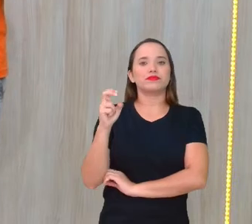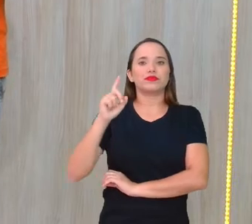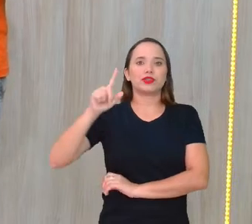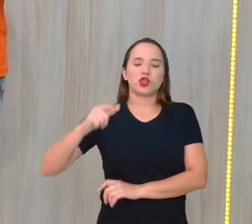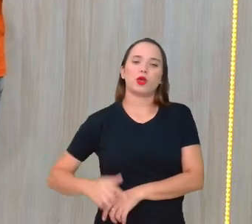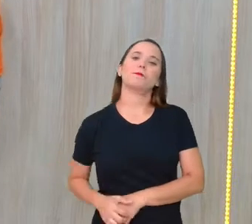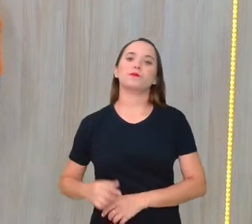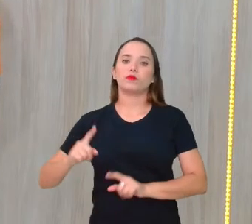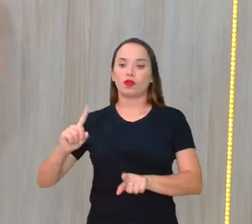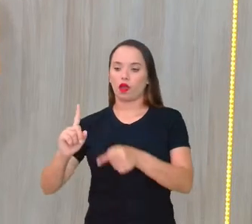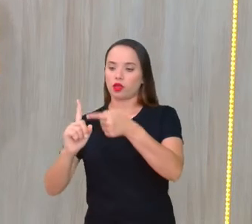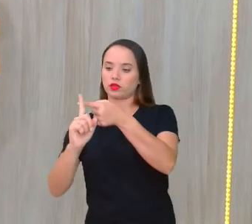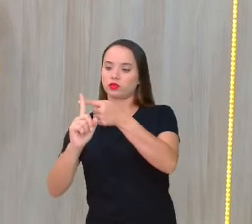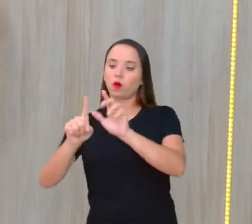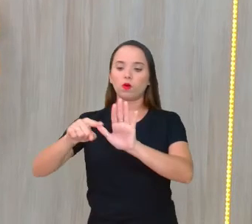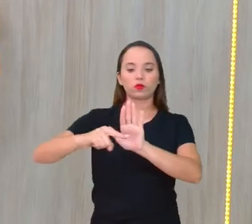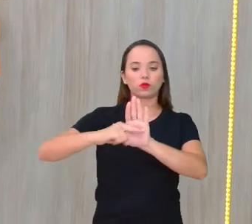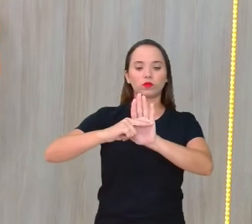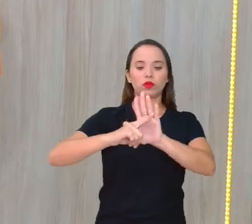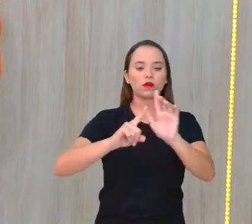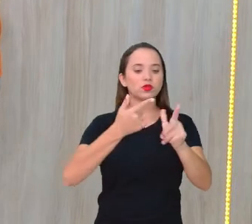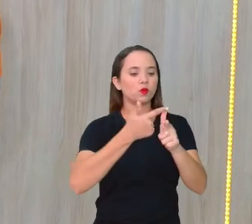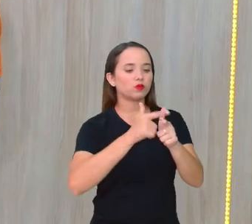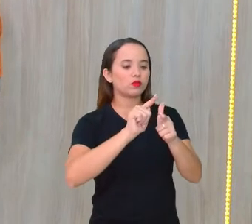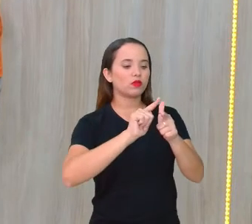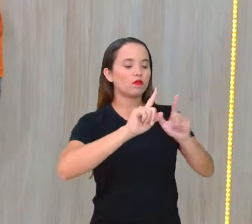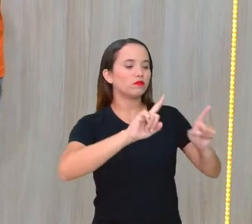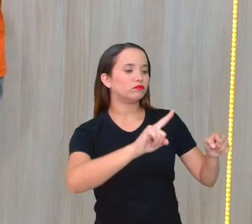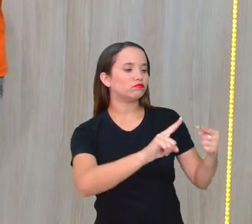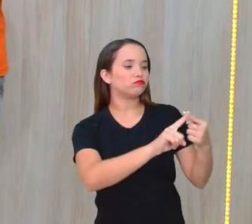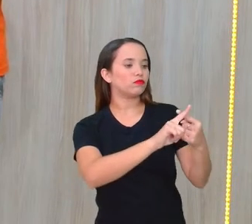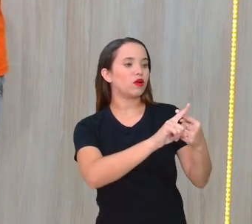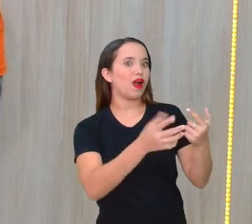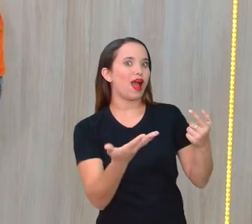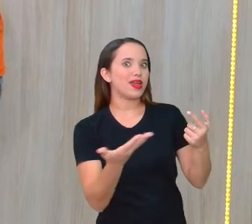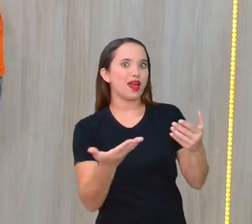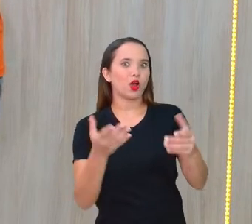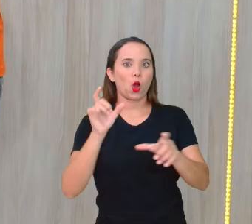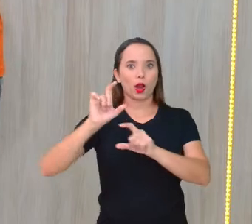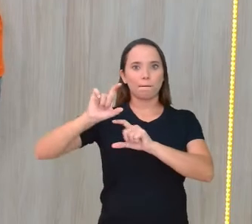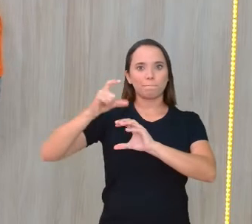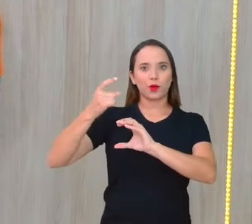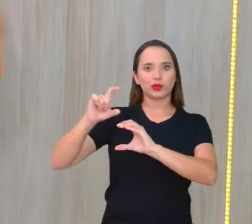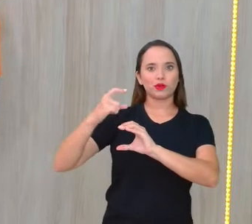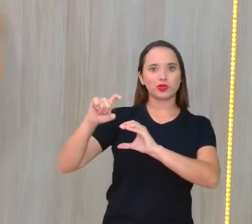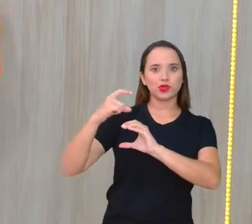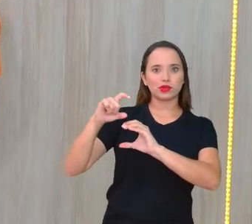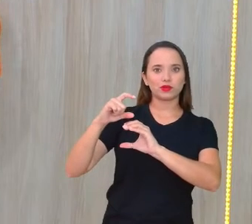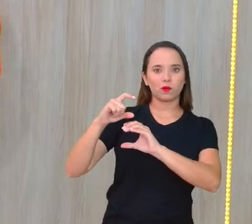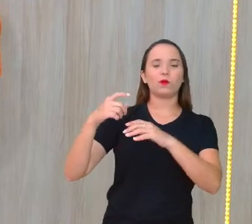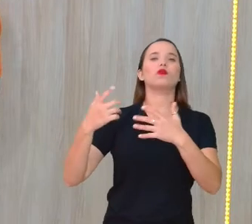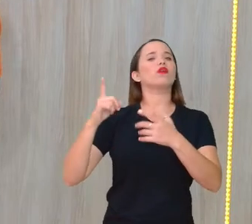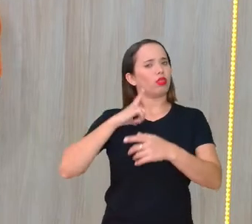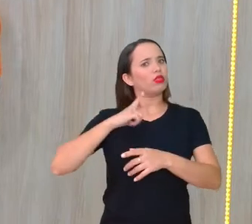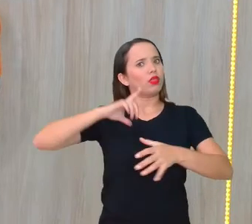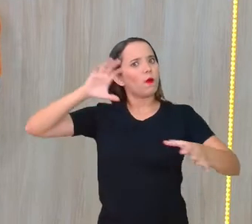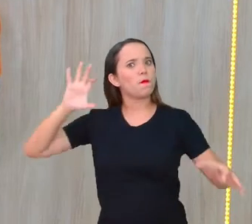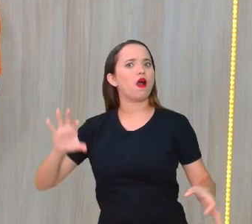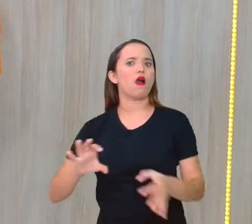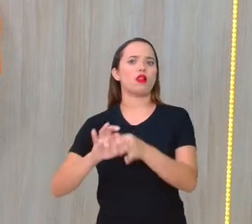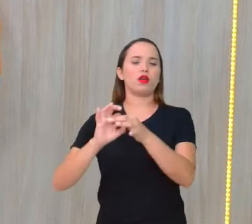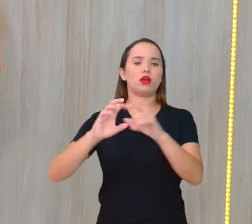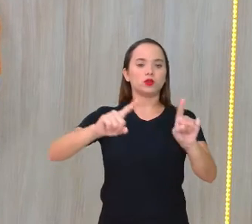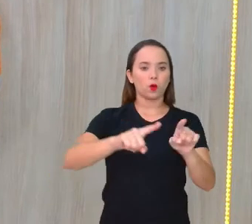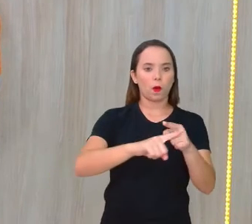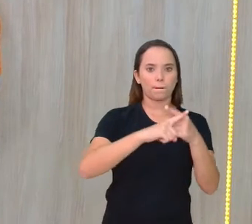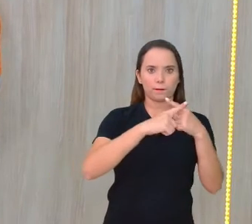divisão e agora a potenciação. E você observa que ela tem uma relação bem direta com a multiplicação, né? Então vamos